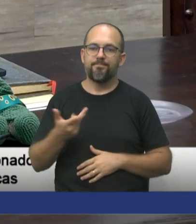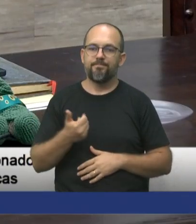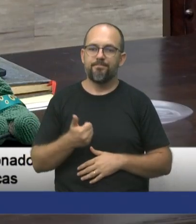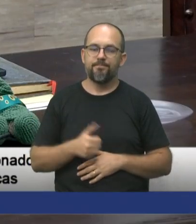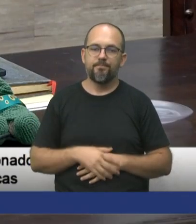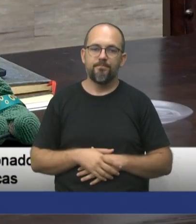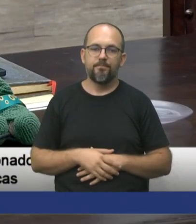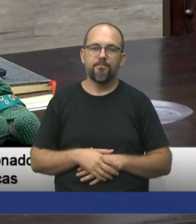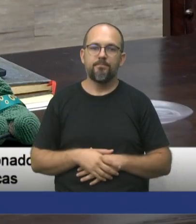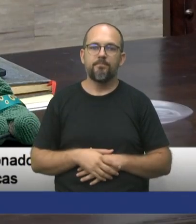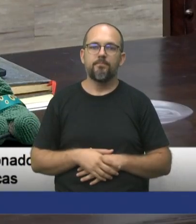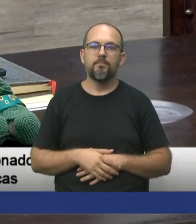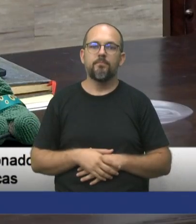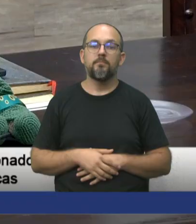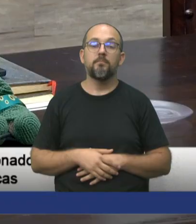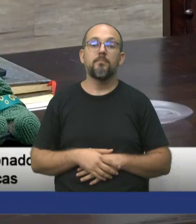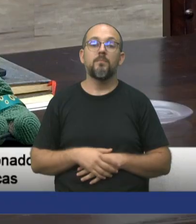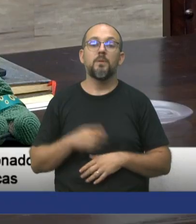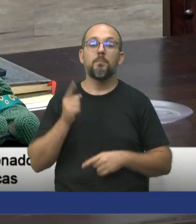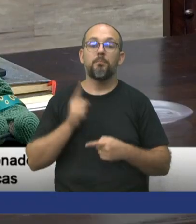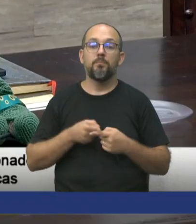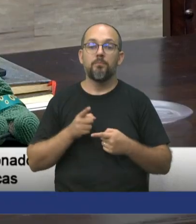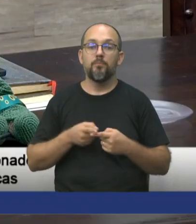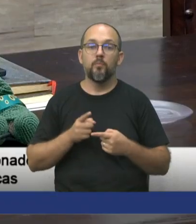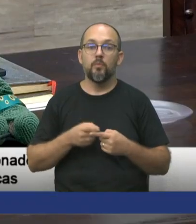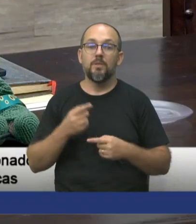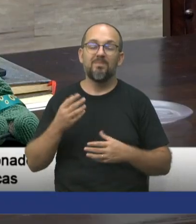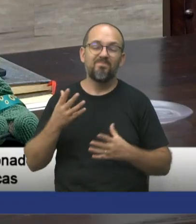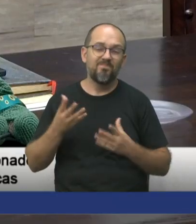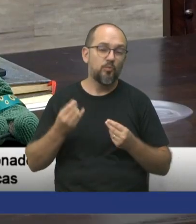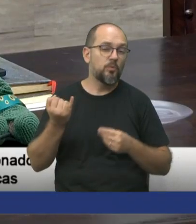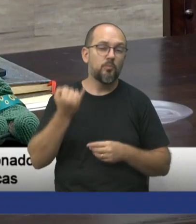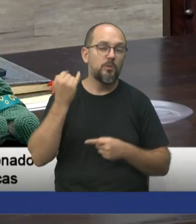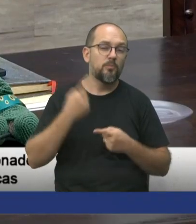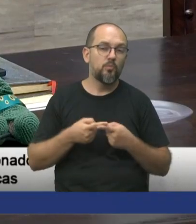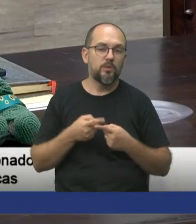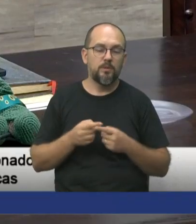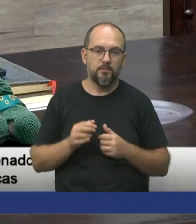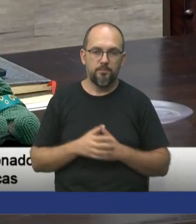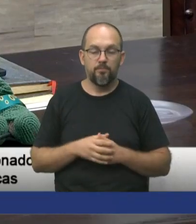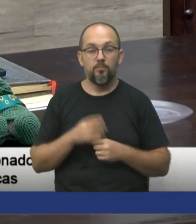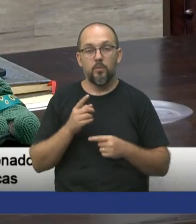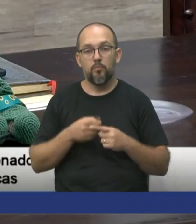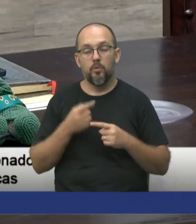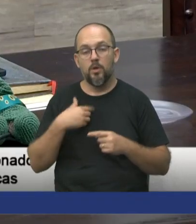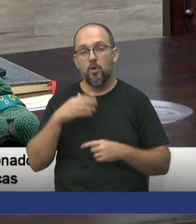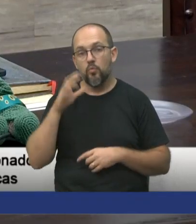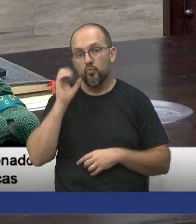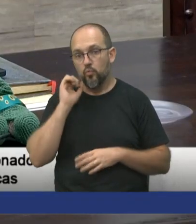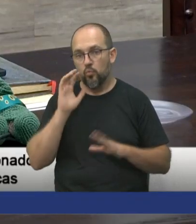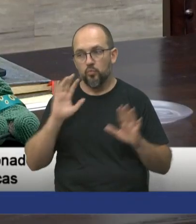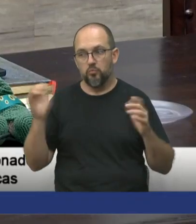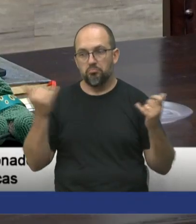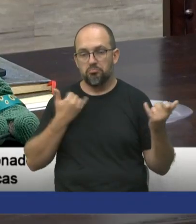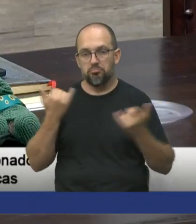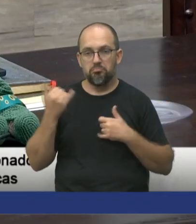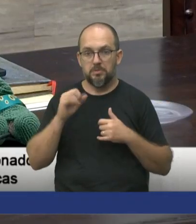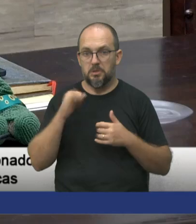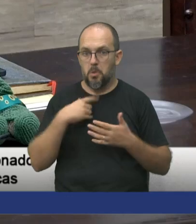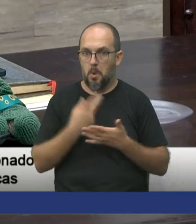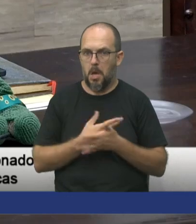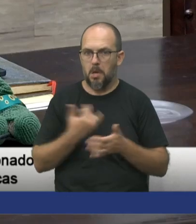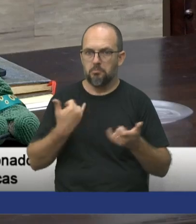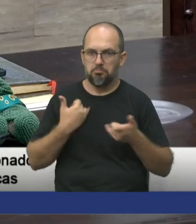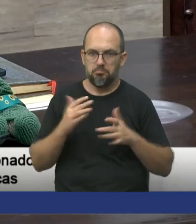né? A questão é, por que você acha tão importante? Porque o que eu escuto, Regina, me corrija se eu estiver errada, o